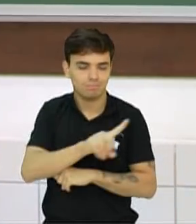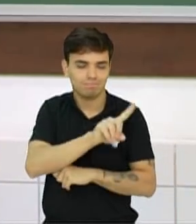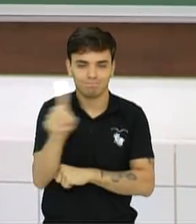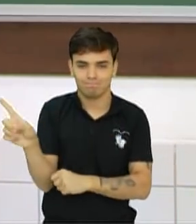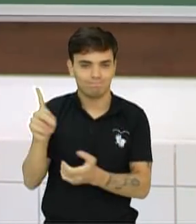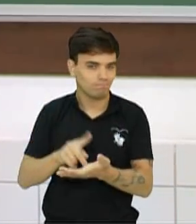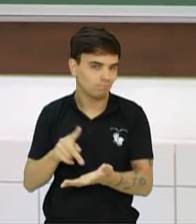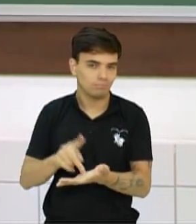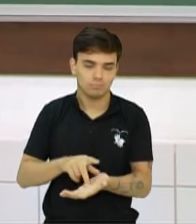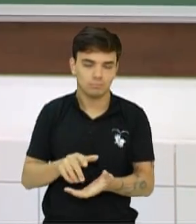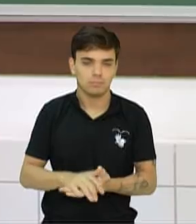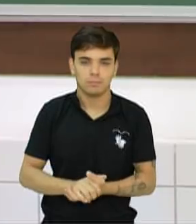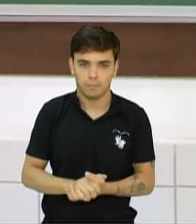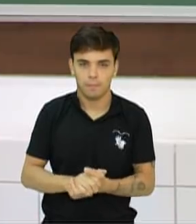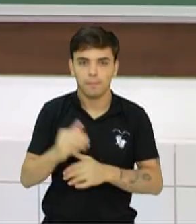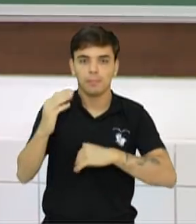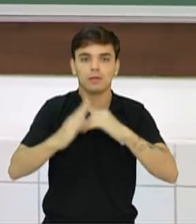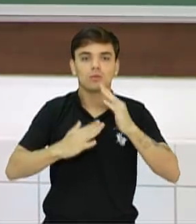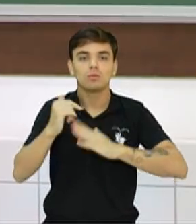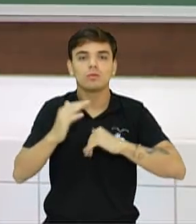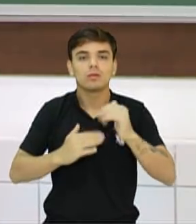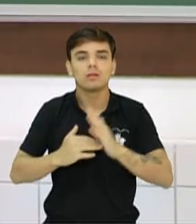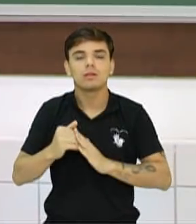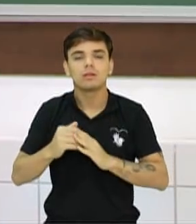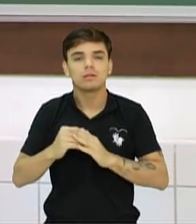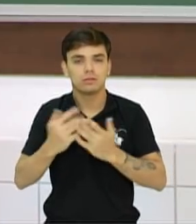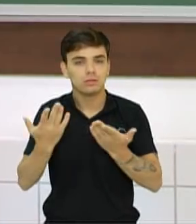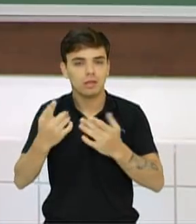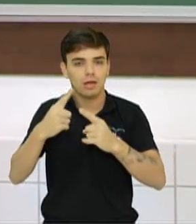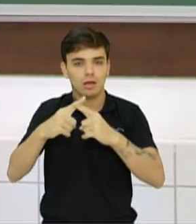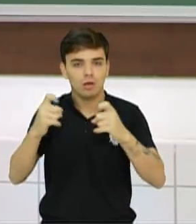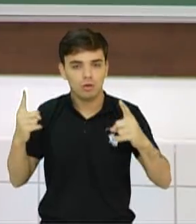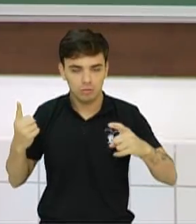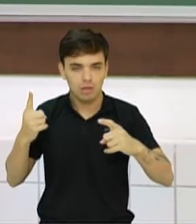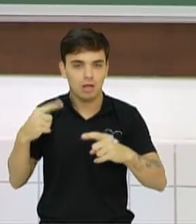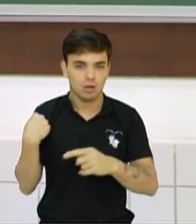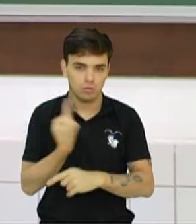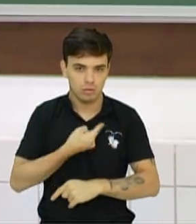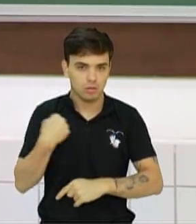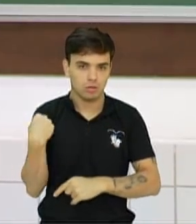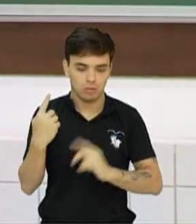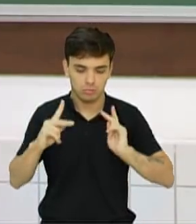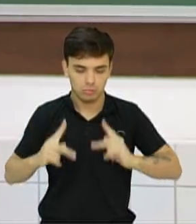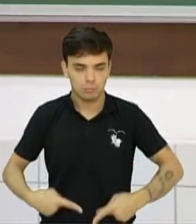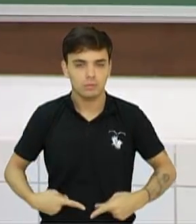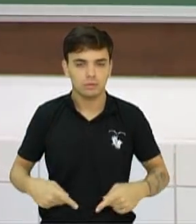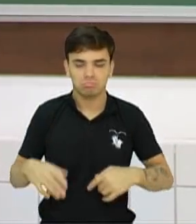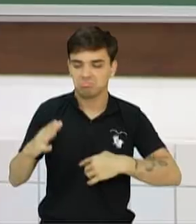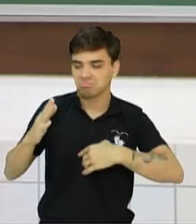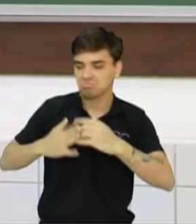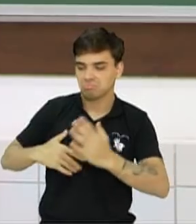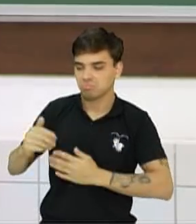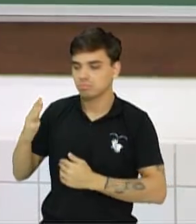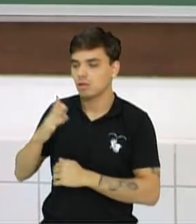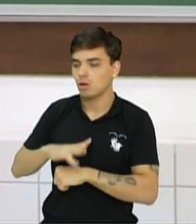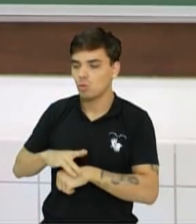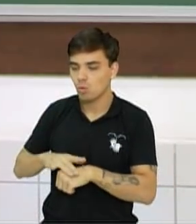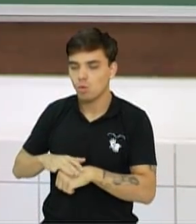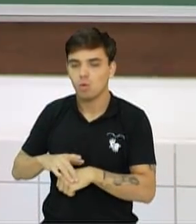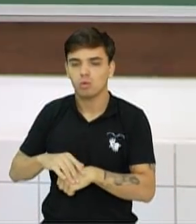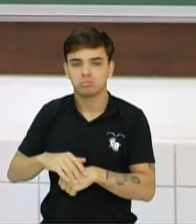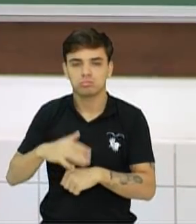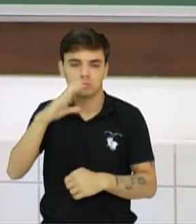ciência é uma construção humana e é construída por todos nós, seres humanos, independente da cor, da raça,